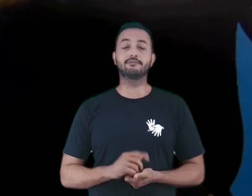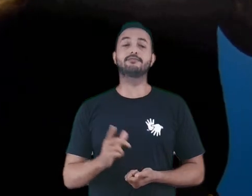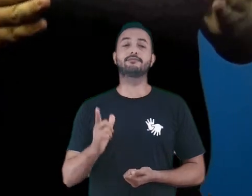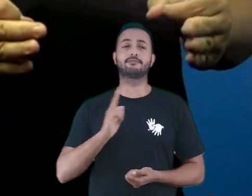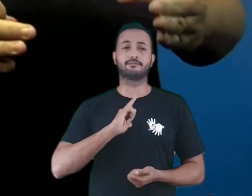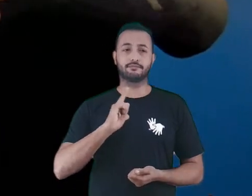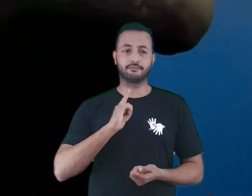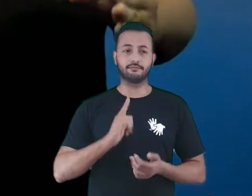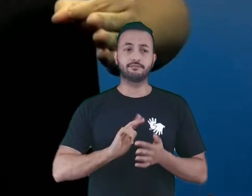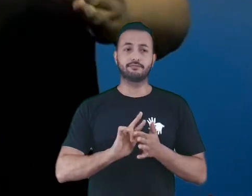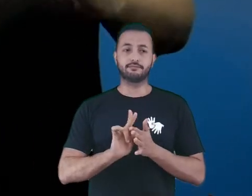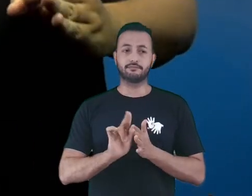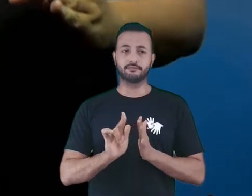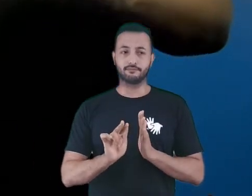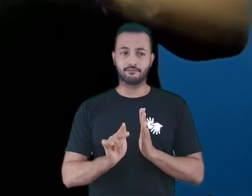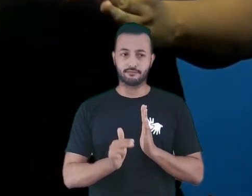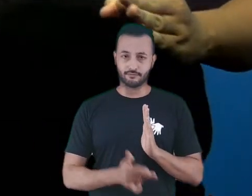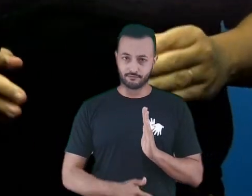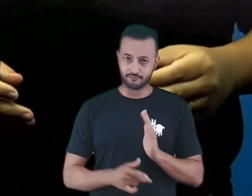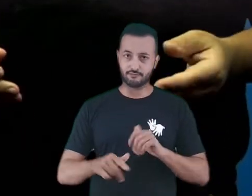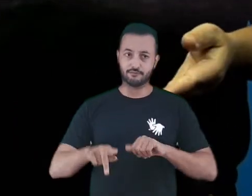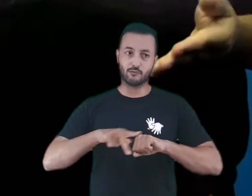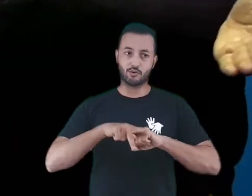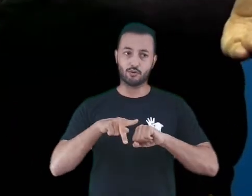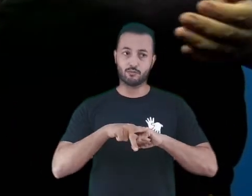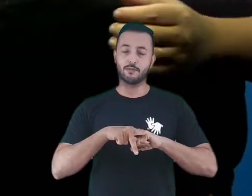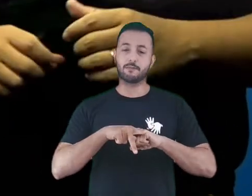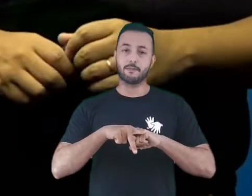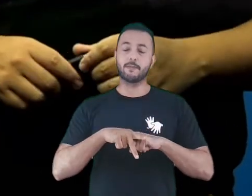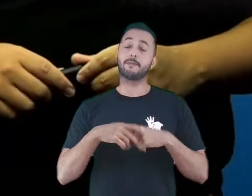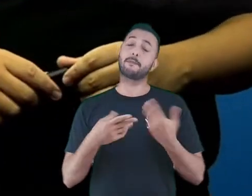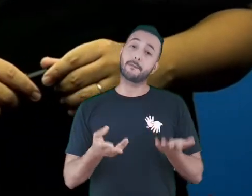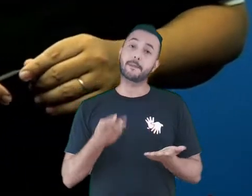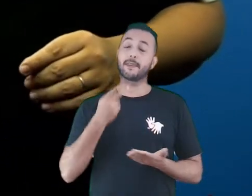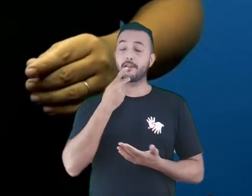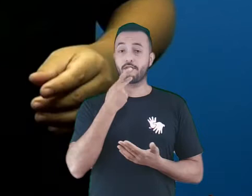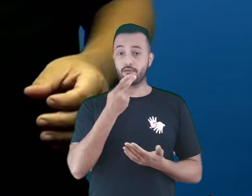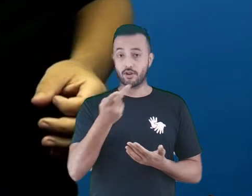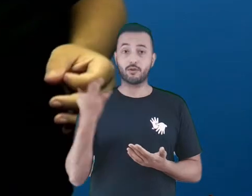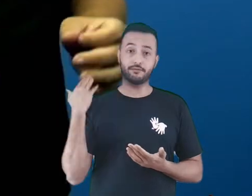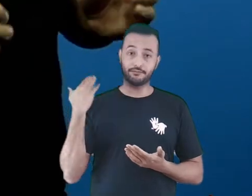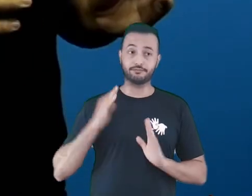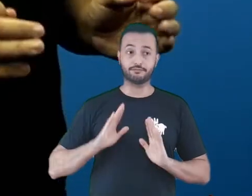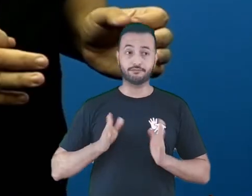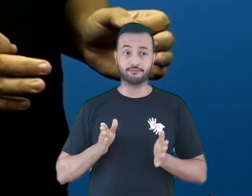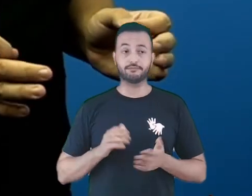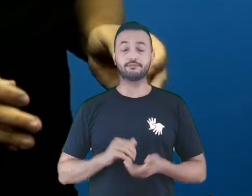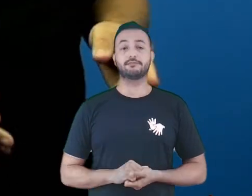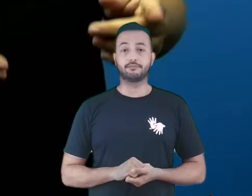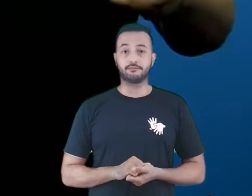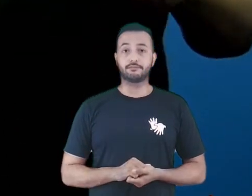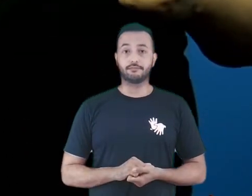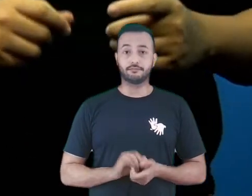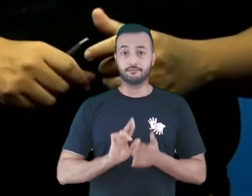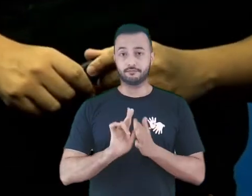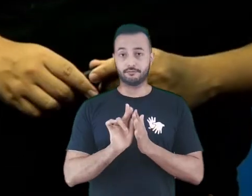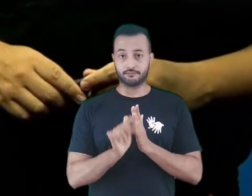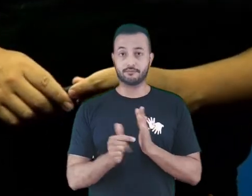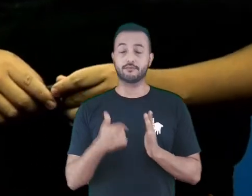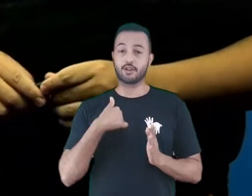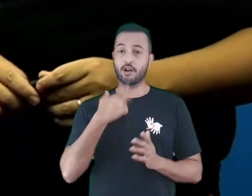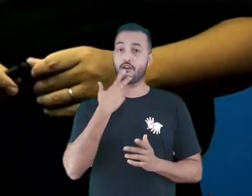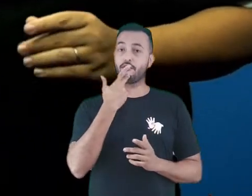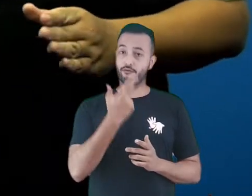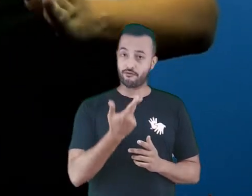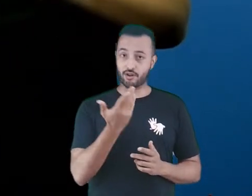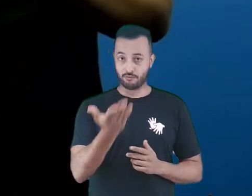Existem vários tipos de pronome, como vos falei anteriormente, dentre os quais vou falar agora